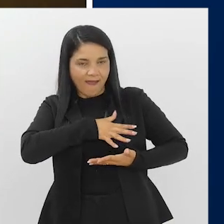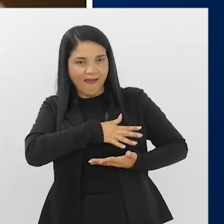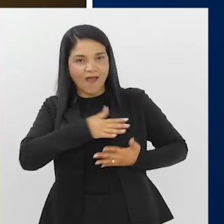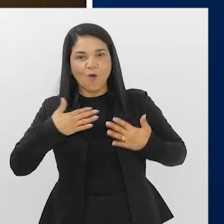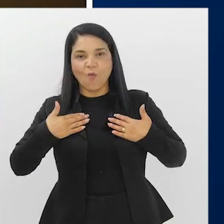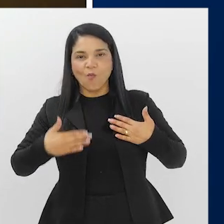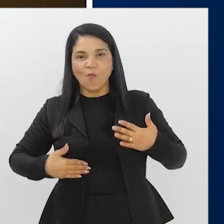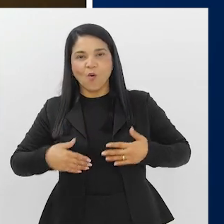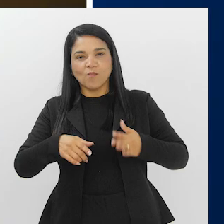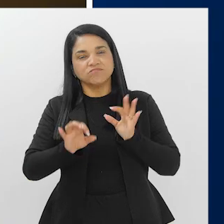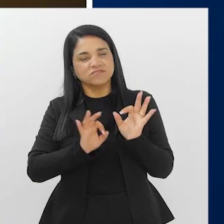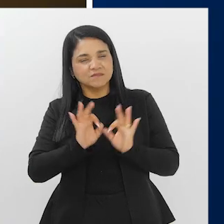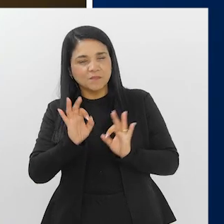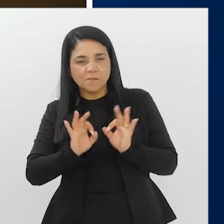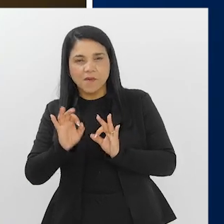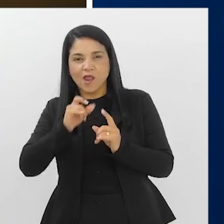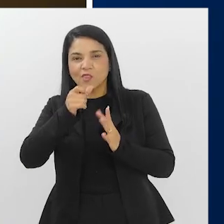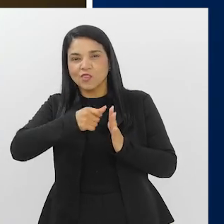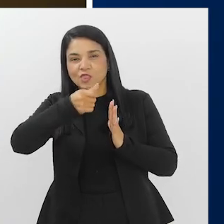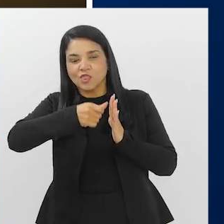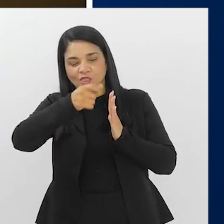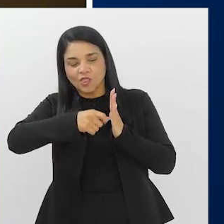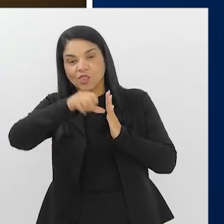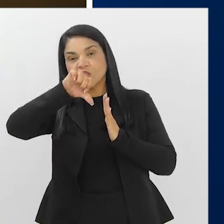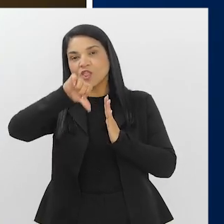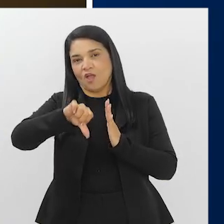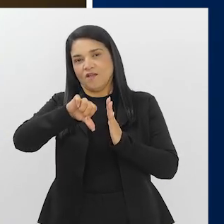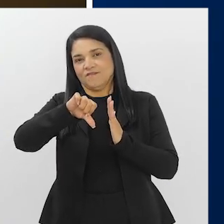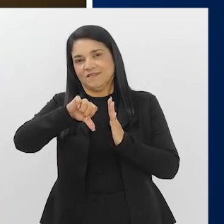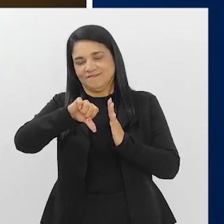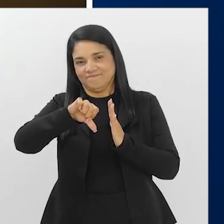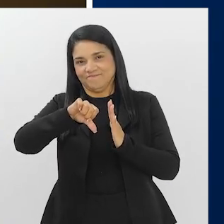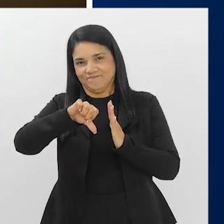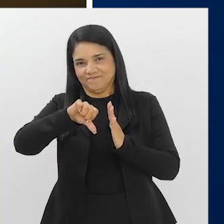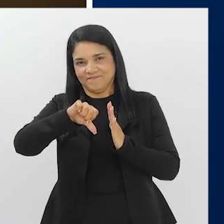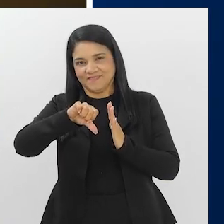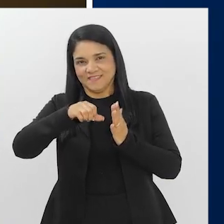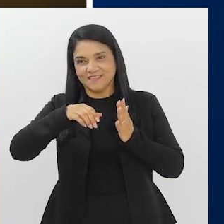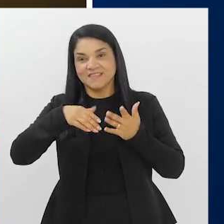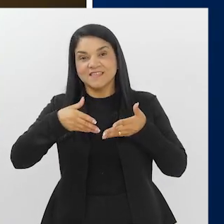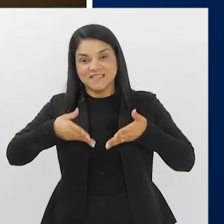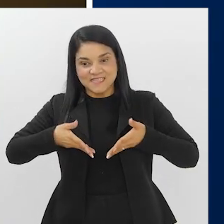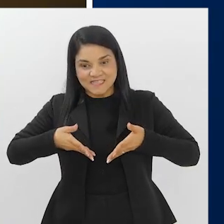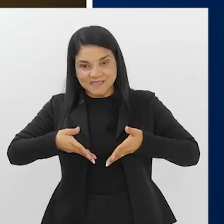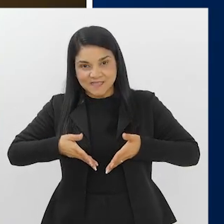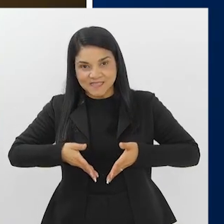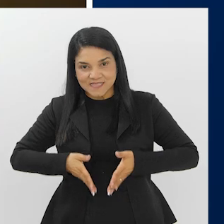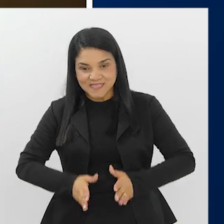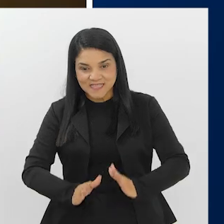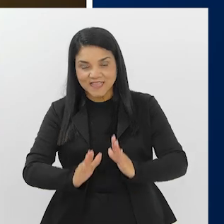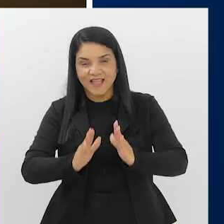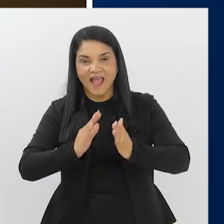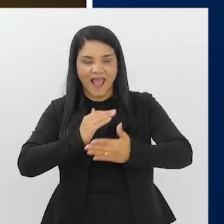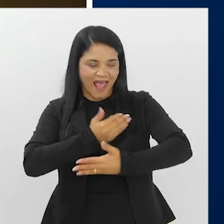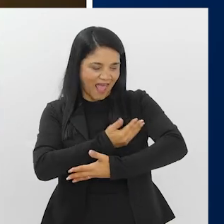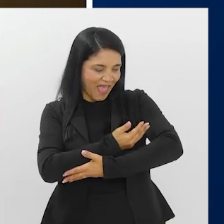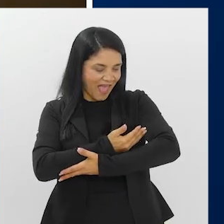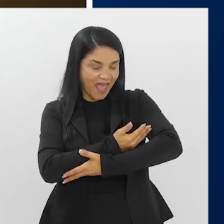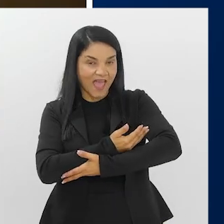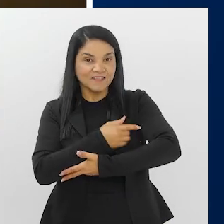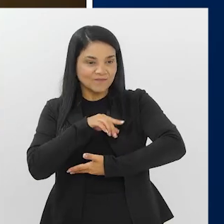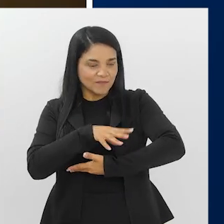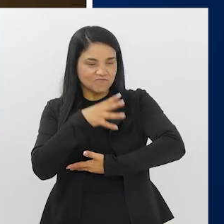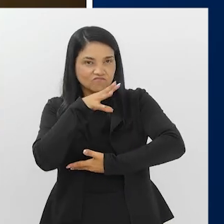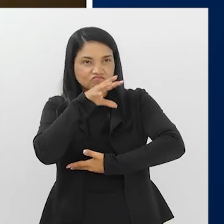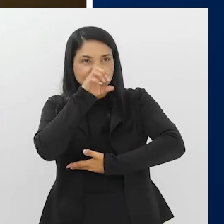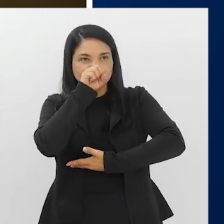da mãe, da mulher, se prepara completamente durante a gestação para esse primeiro momento. O bebê se guia por esse cheiro,